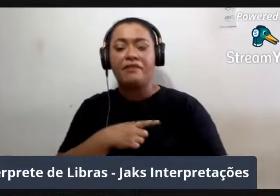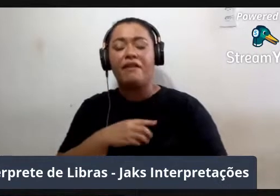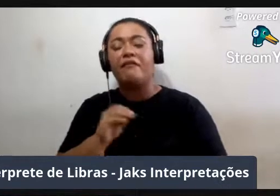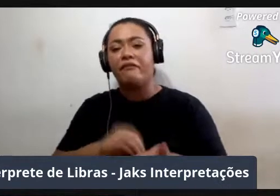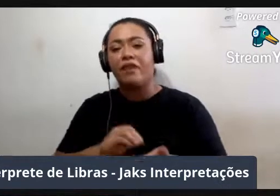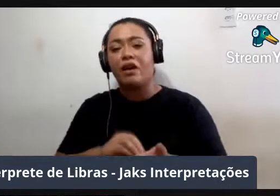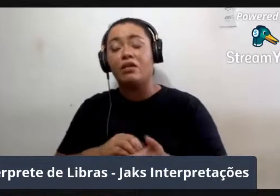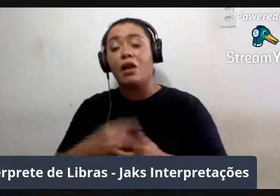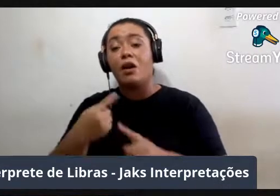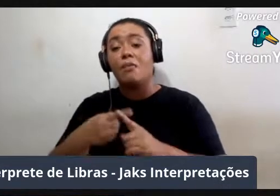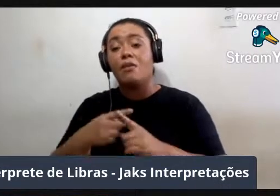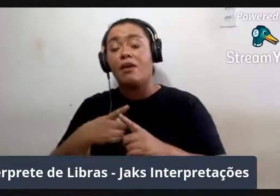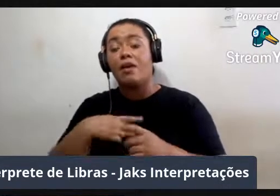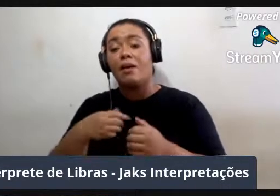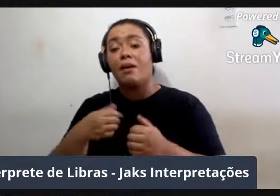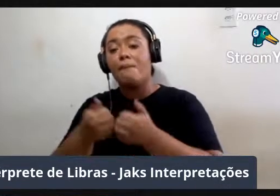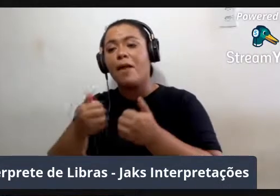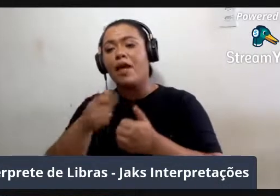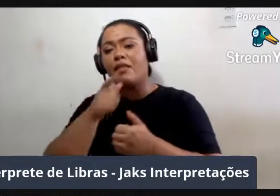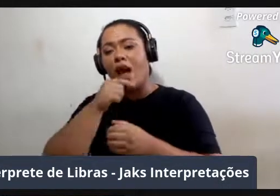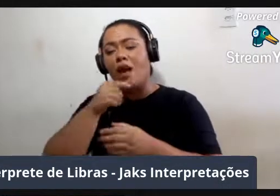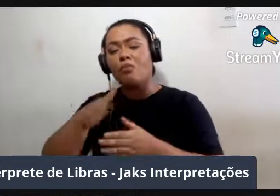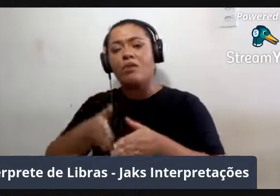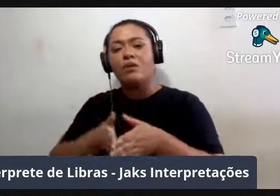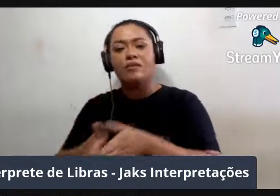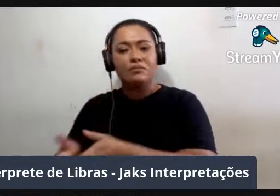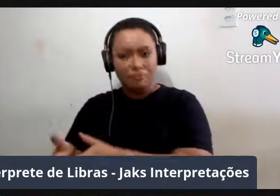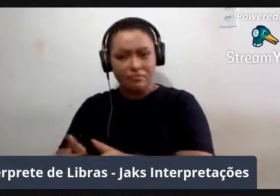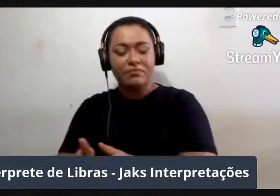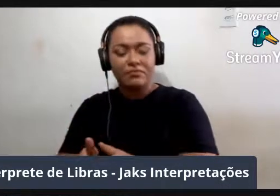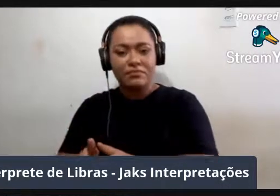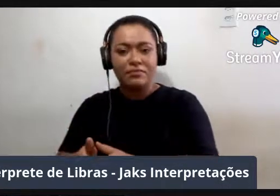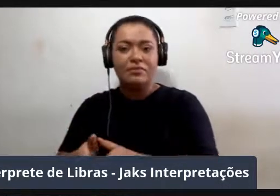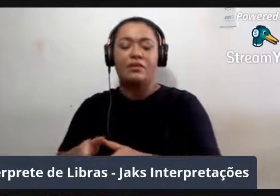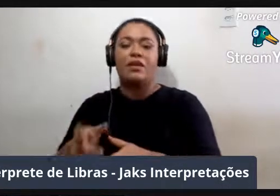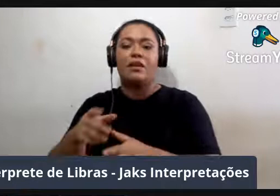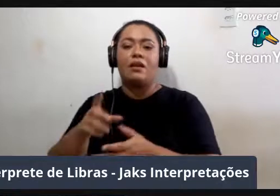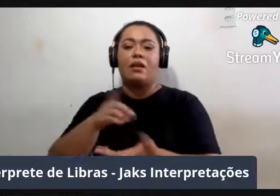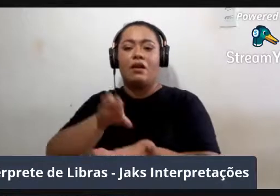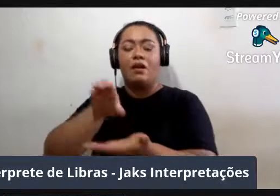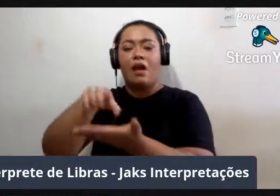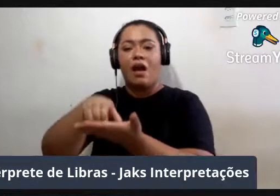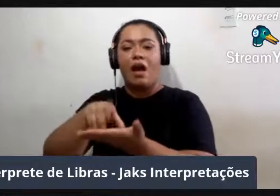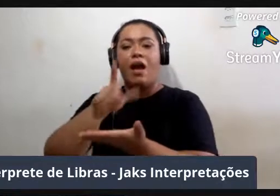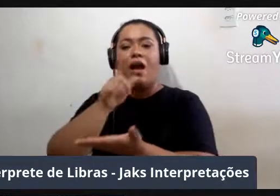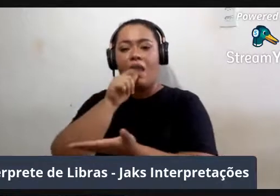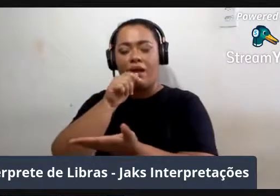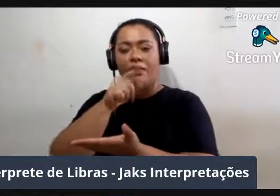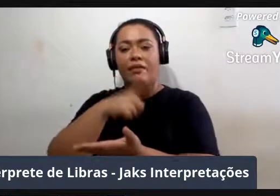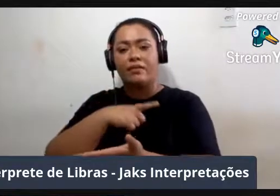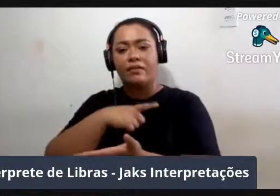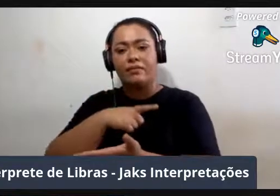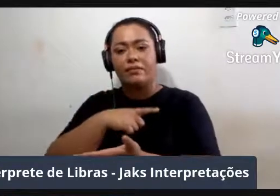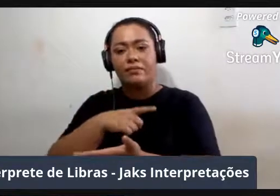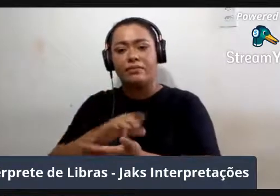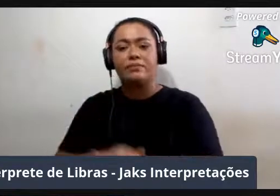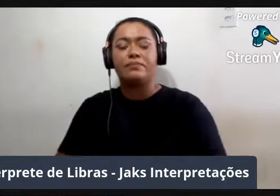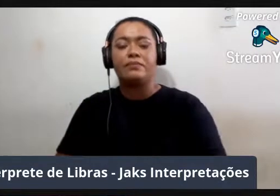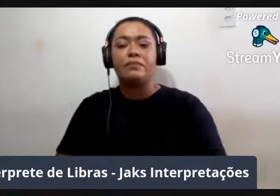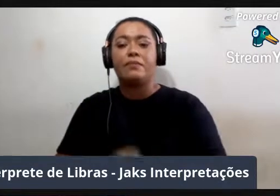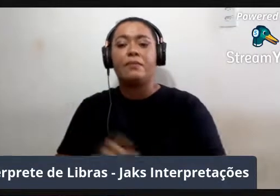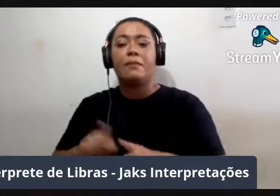que abastece lá a aldeia e um pessoal do Saco, dos Barros e